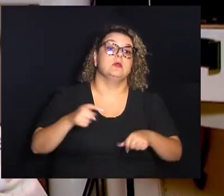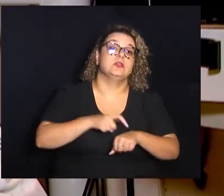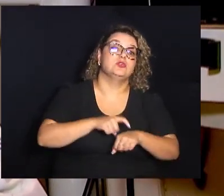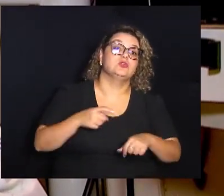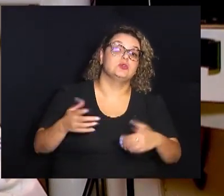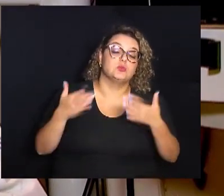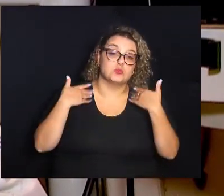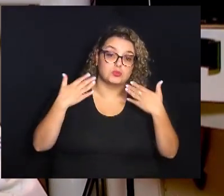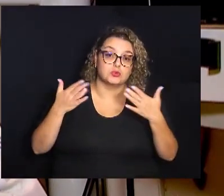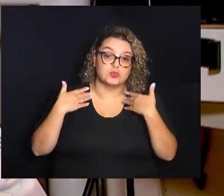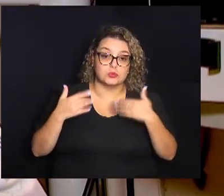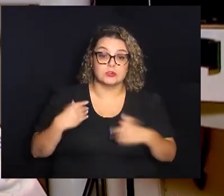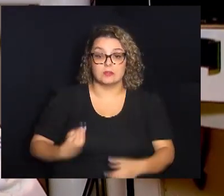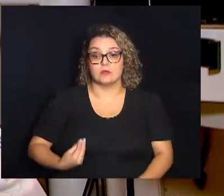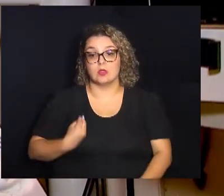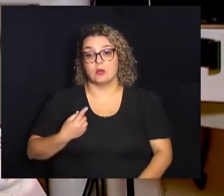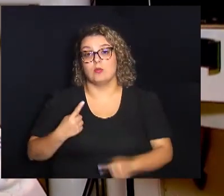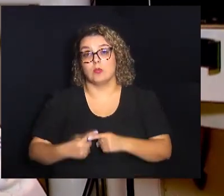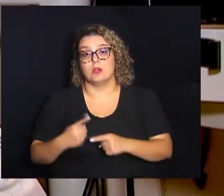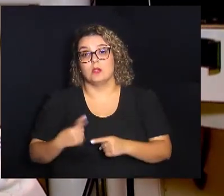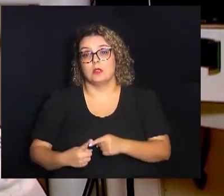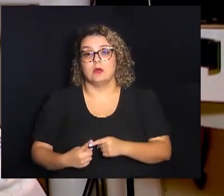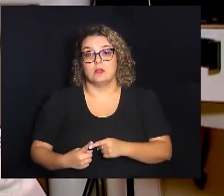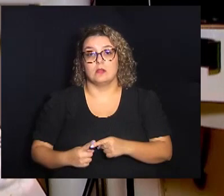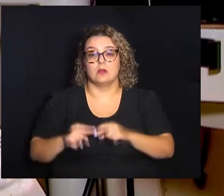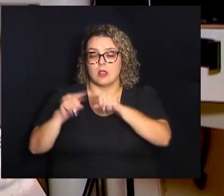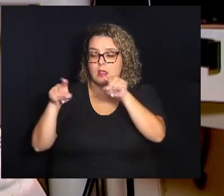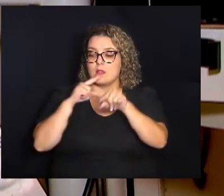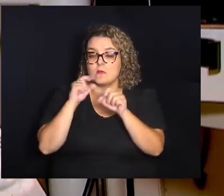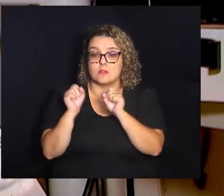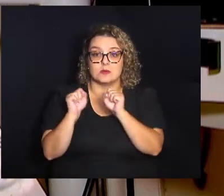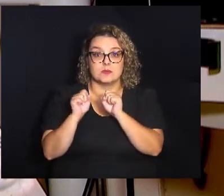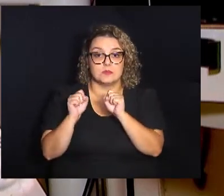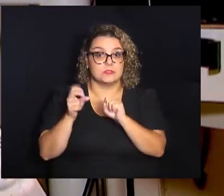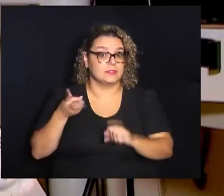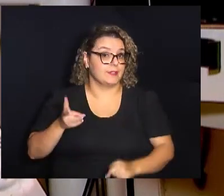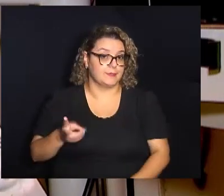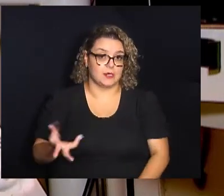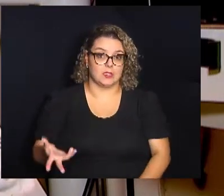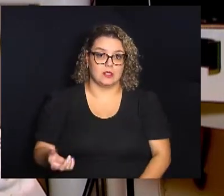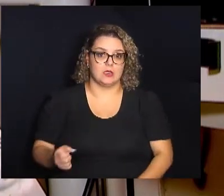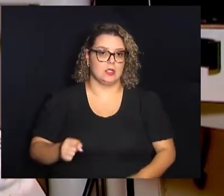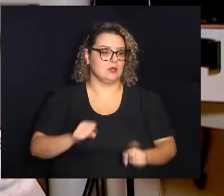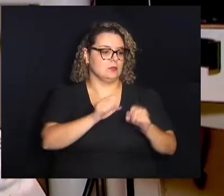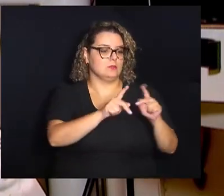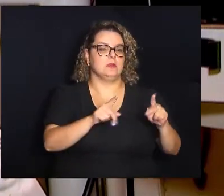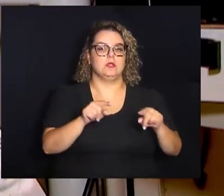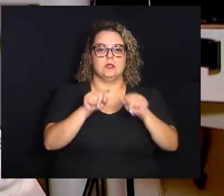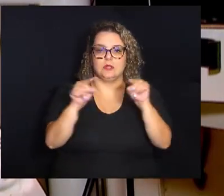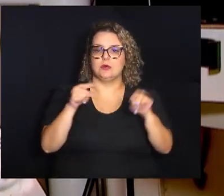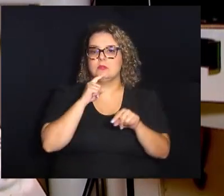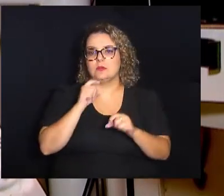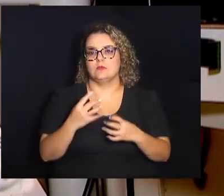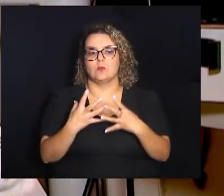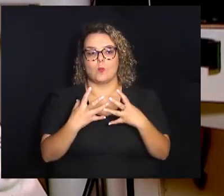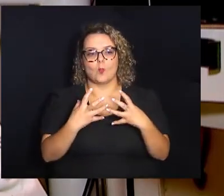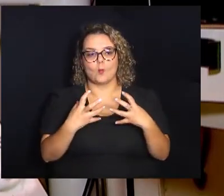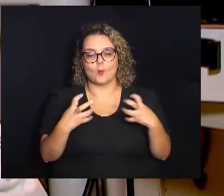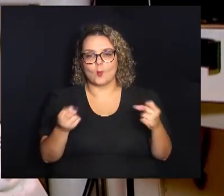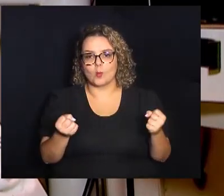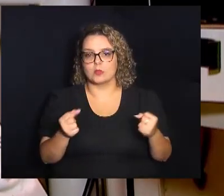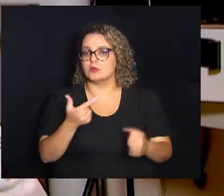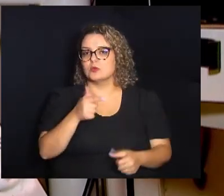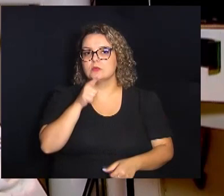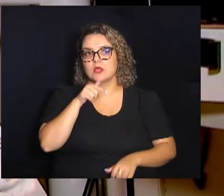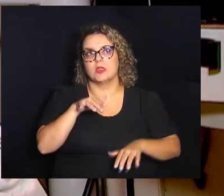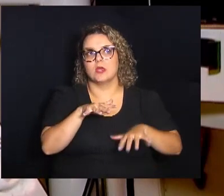verão que estamos, porque nós ficamos muito no ar-condicionado, nós vamos a um shopping onde o ar está ressecado, então